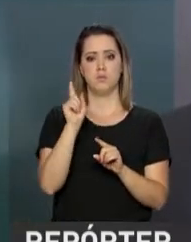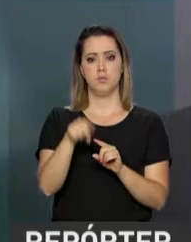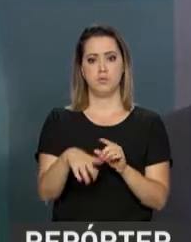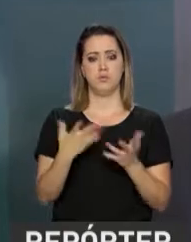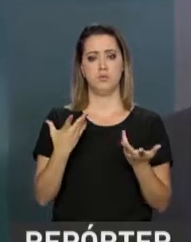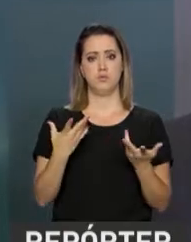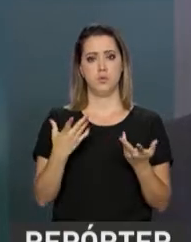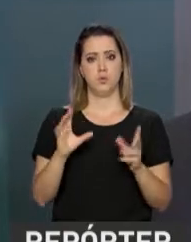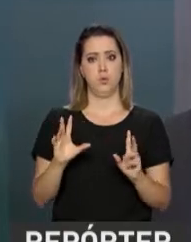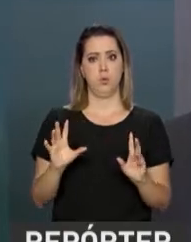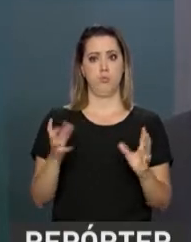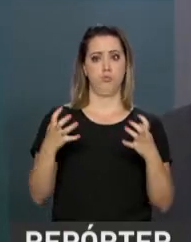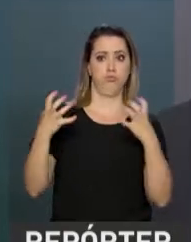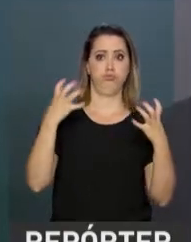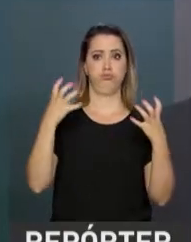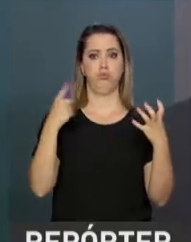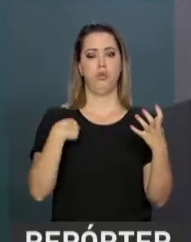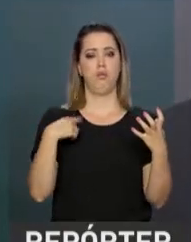normal